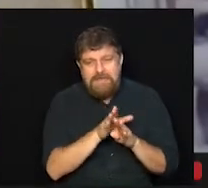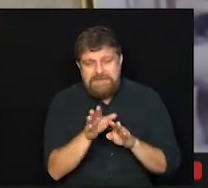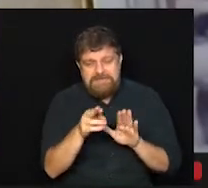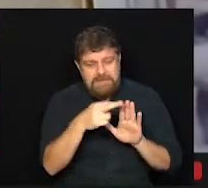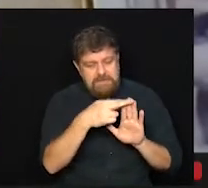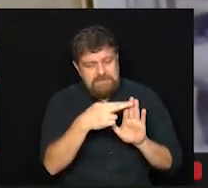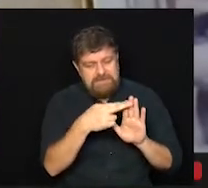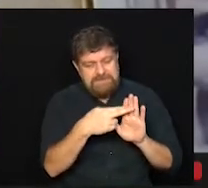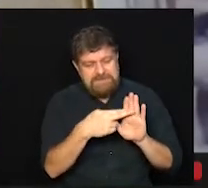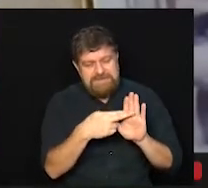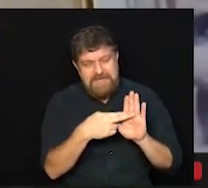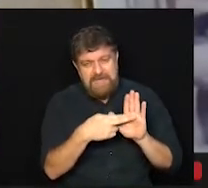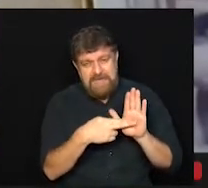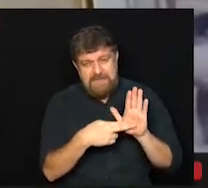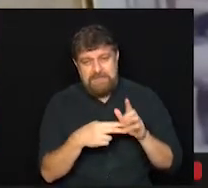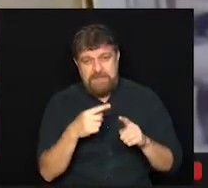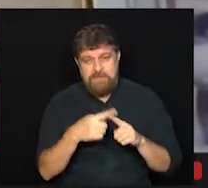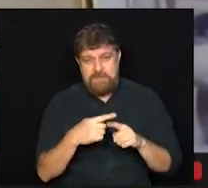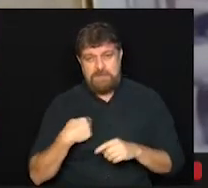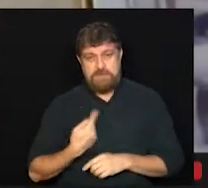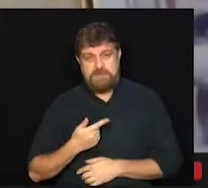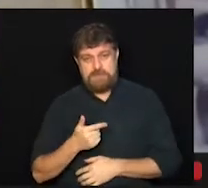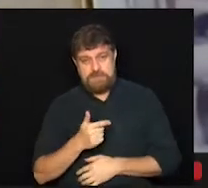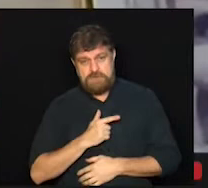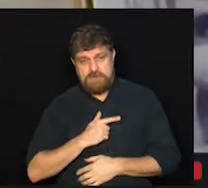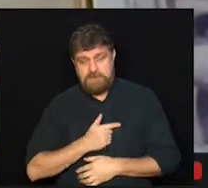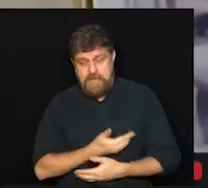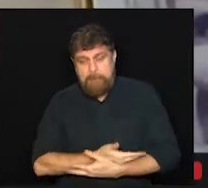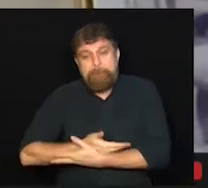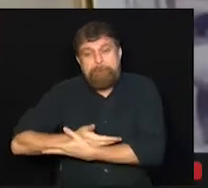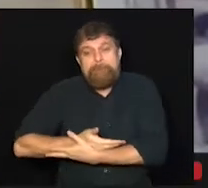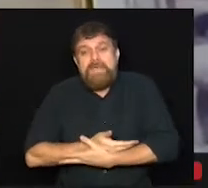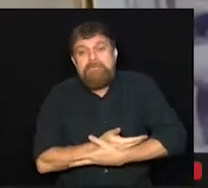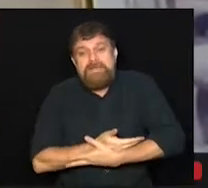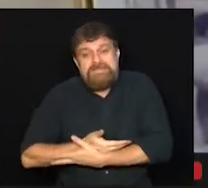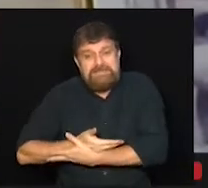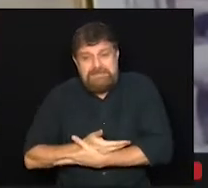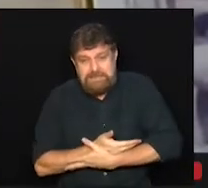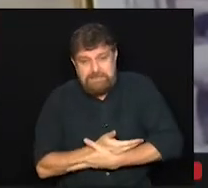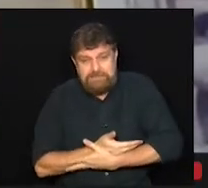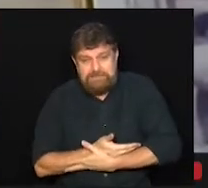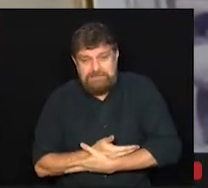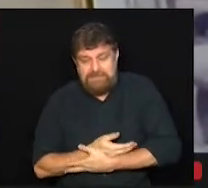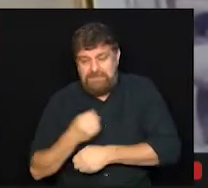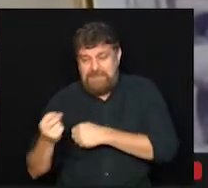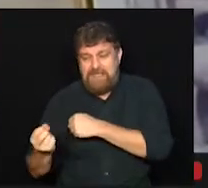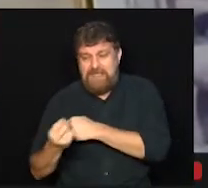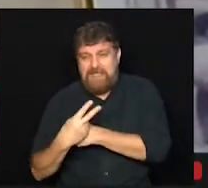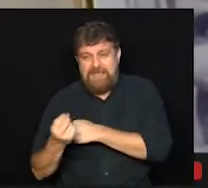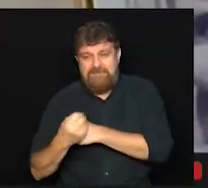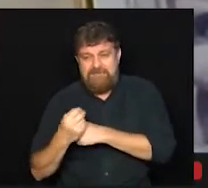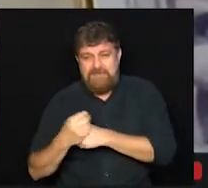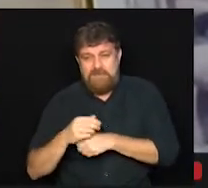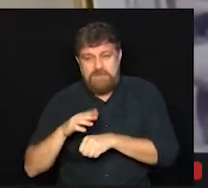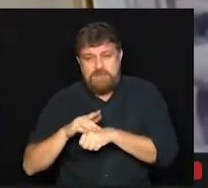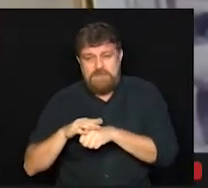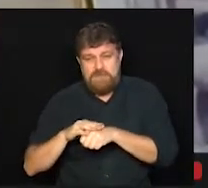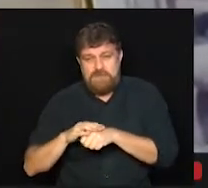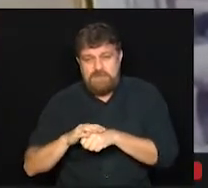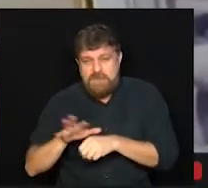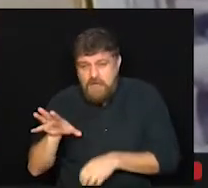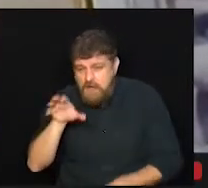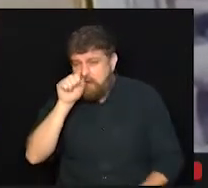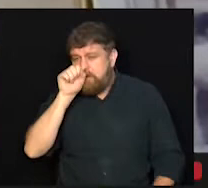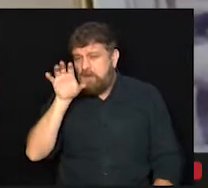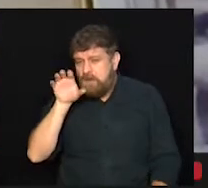protocolos, porque como nós temos os recém-nascidos, qualquer tipo, esses vírus respiratórios, não só o Covid, mas